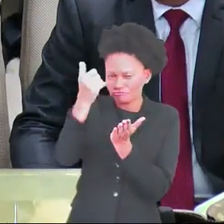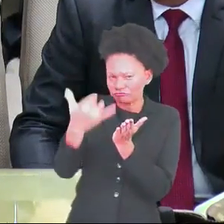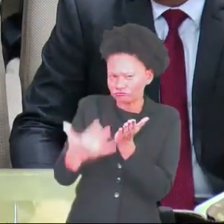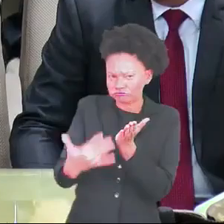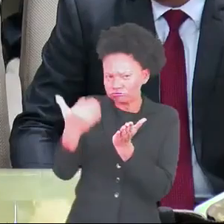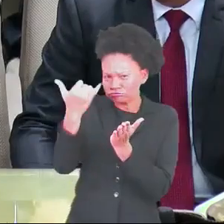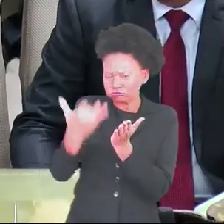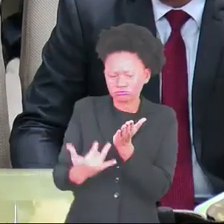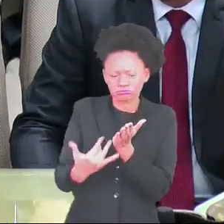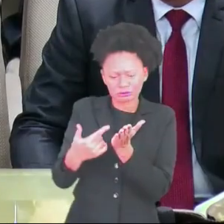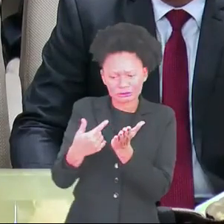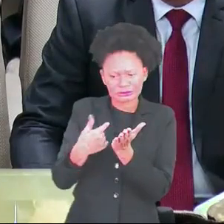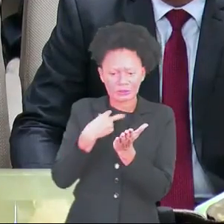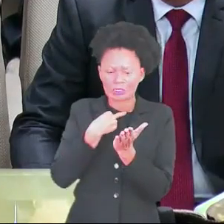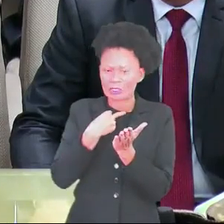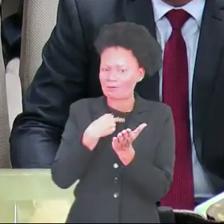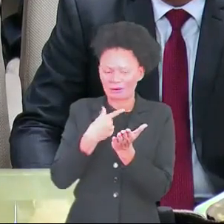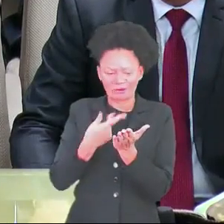não deveríamos ter.